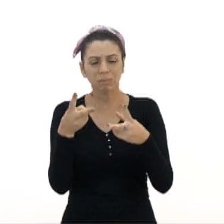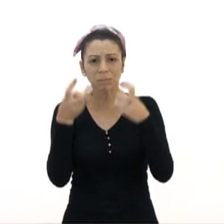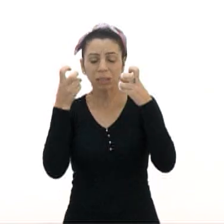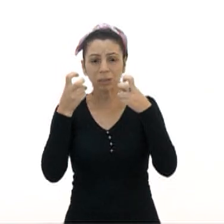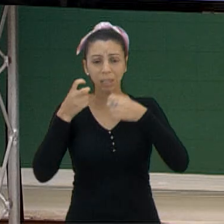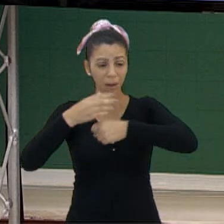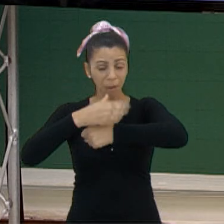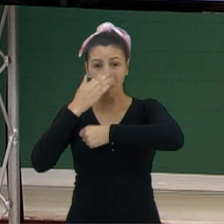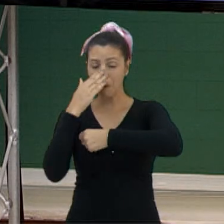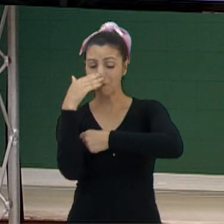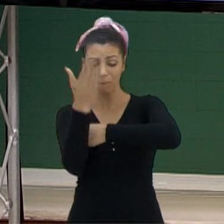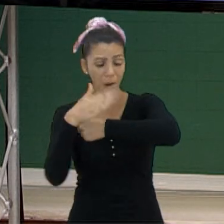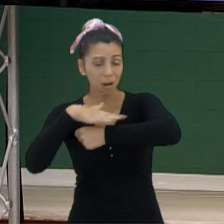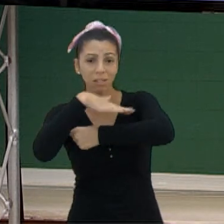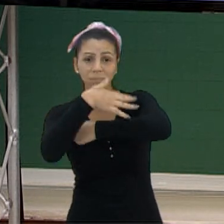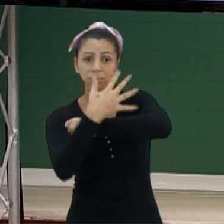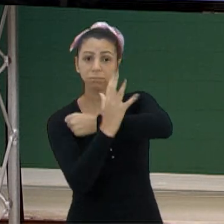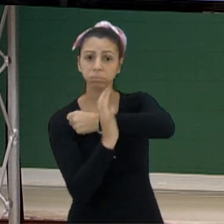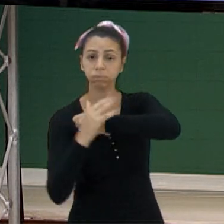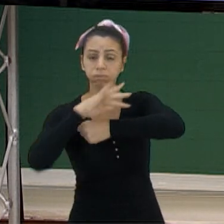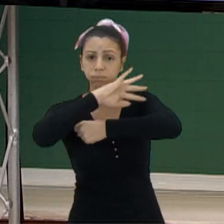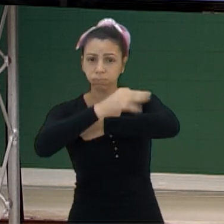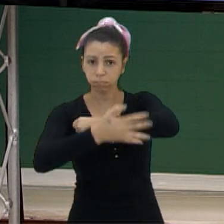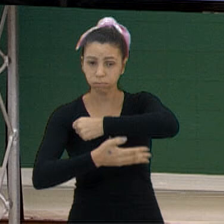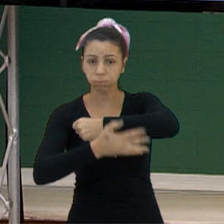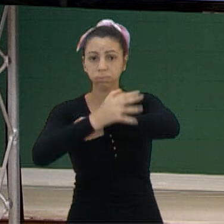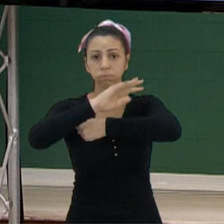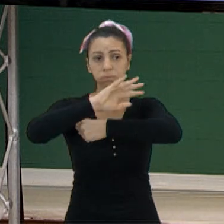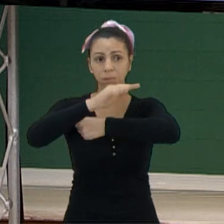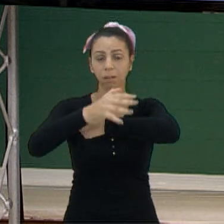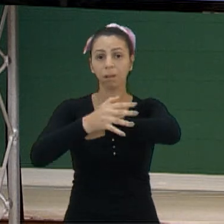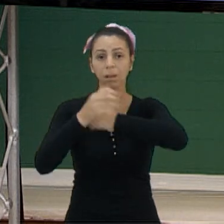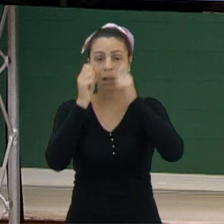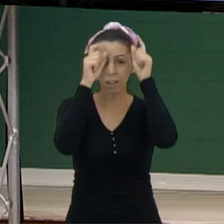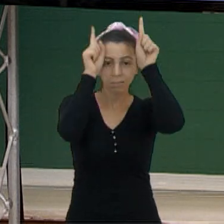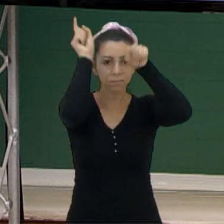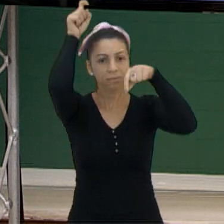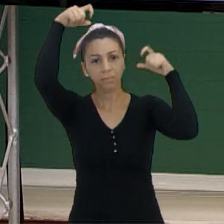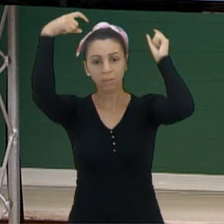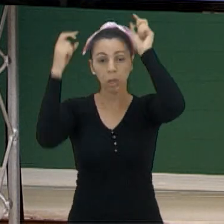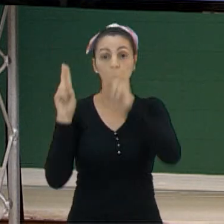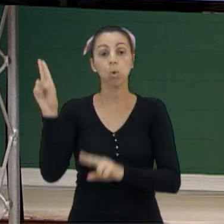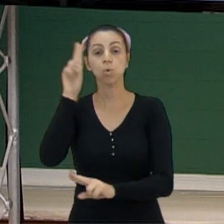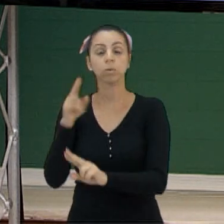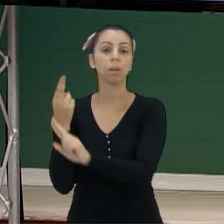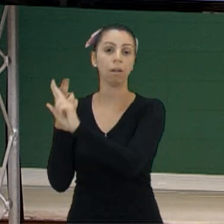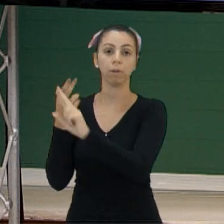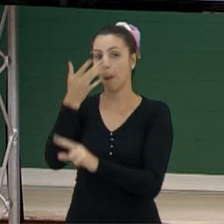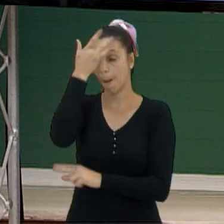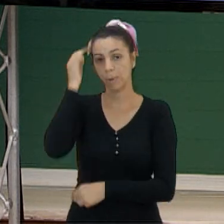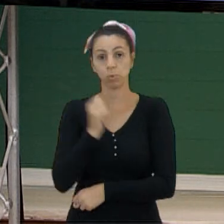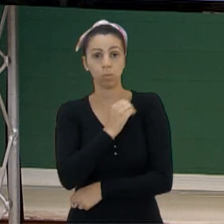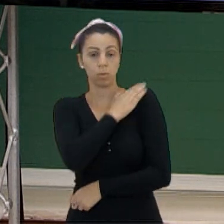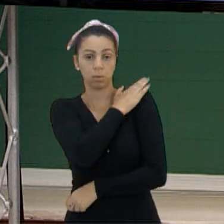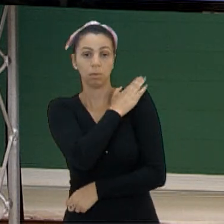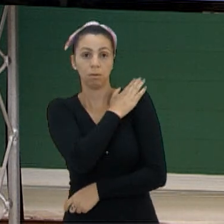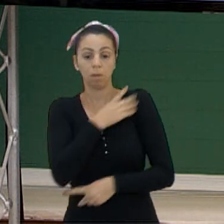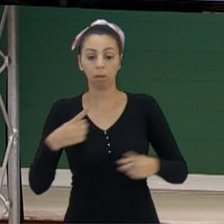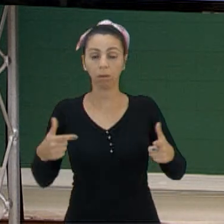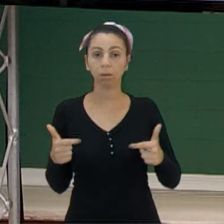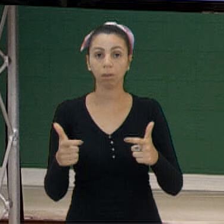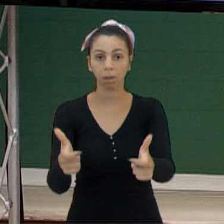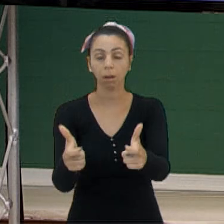Né? Essa é a ideia. Porque dizem a mitologia que a cabeça de Medusa era usada pelos guerrilheiros lá para